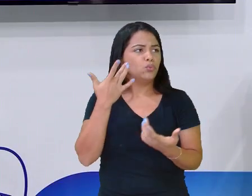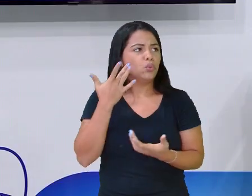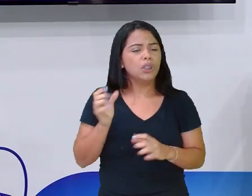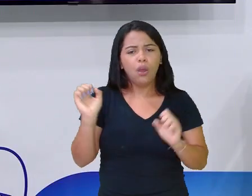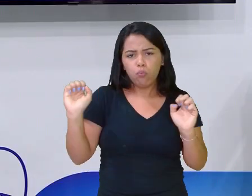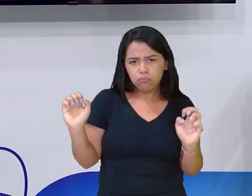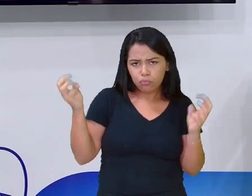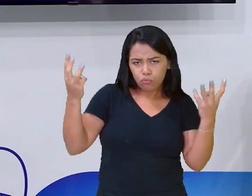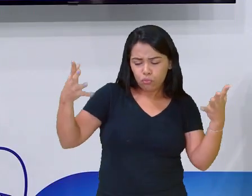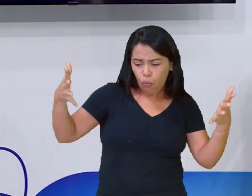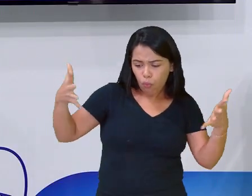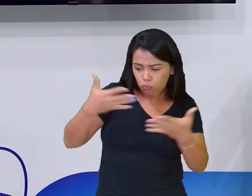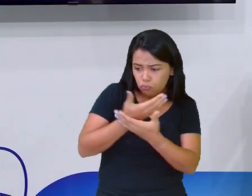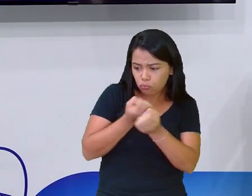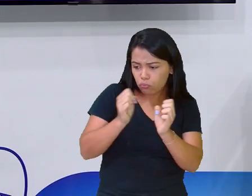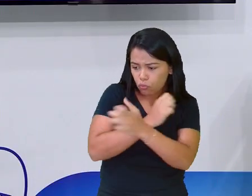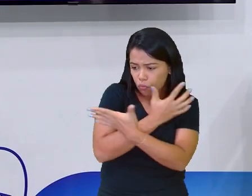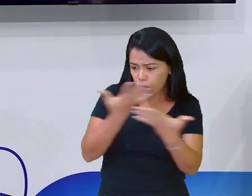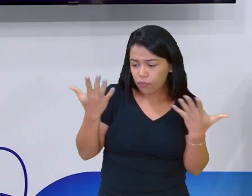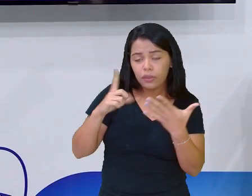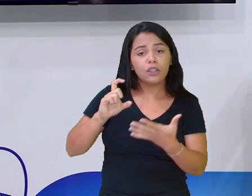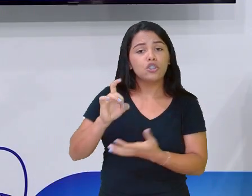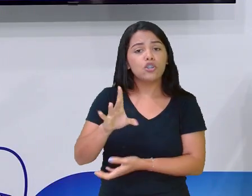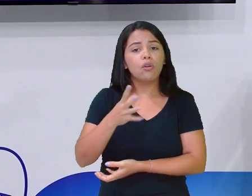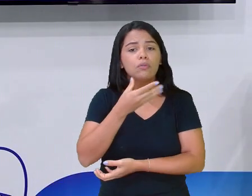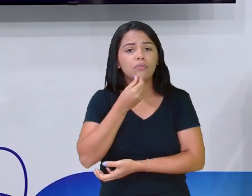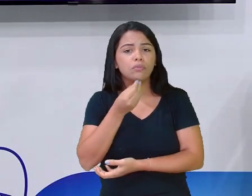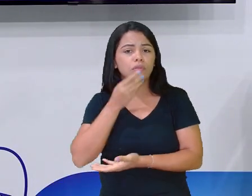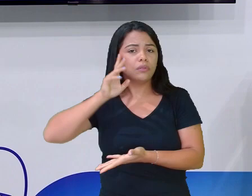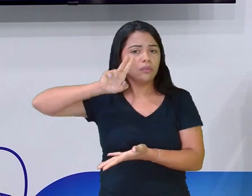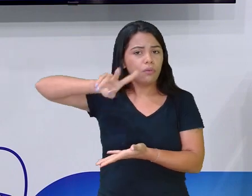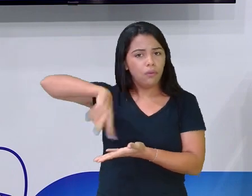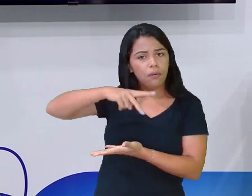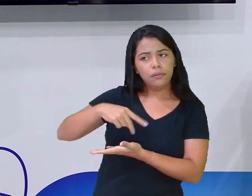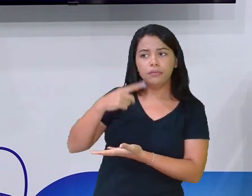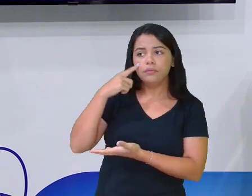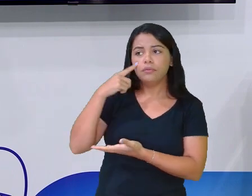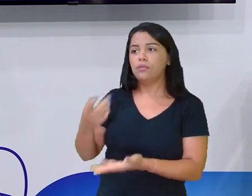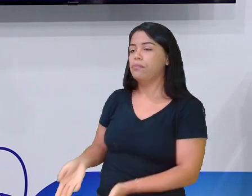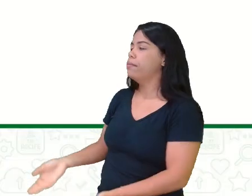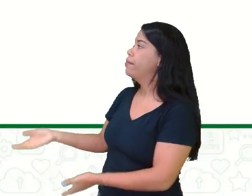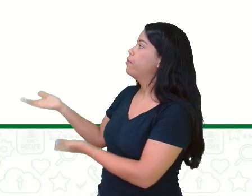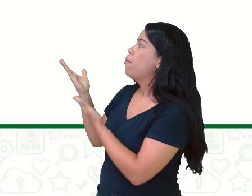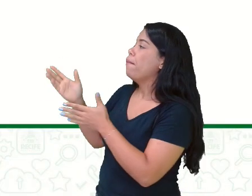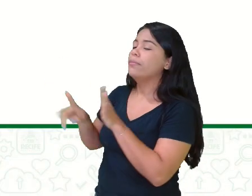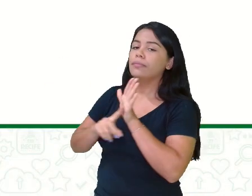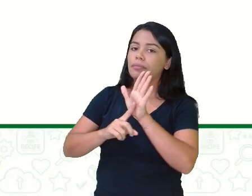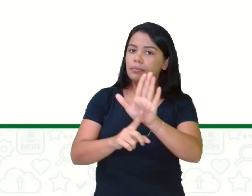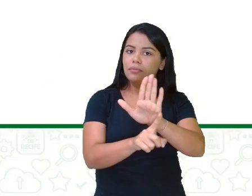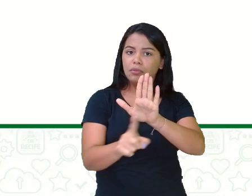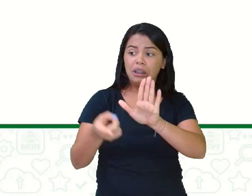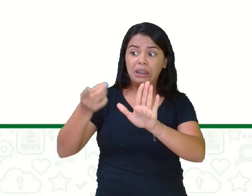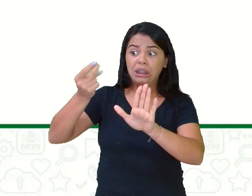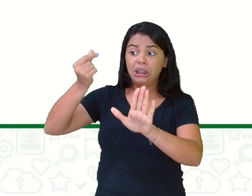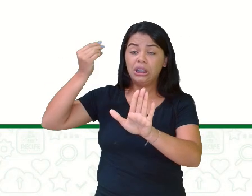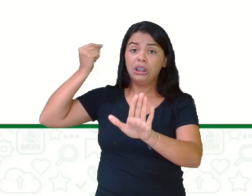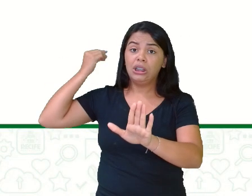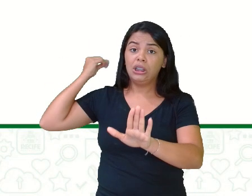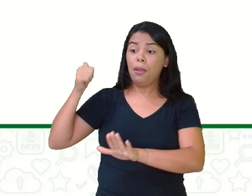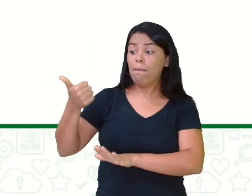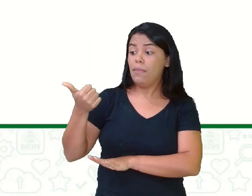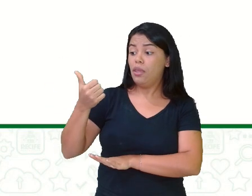espetáculo só com esses homens dançando. Eu trouxe uma ilustração que dá para a gente ter essa ideia. Essa ilustração é